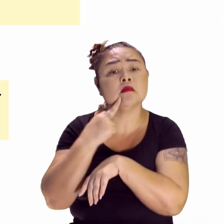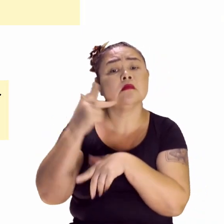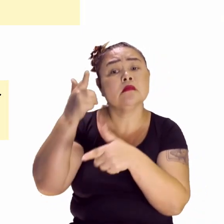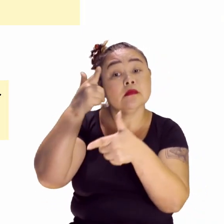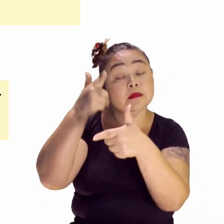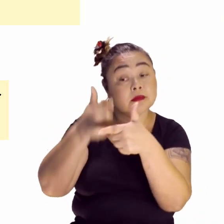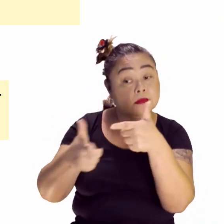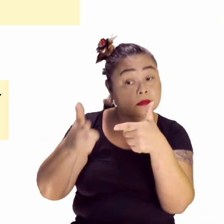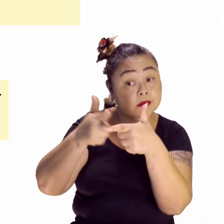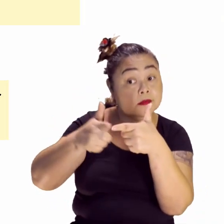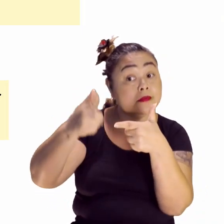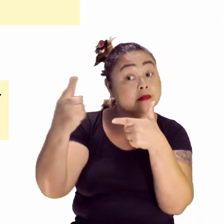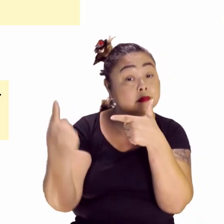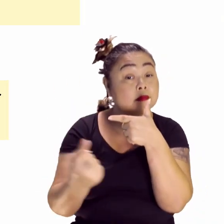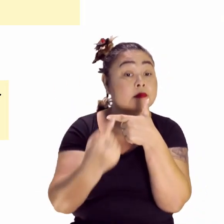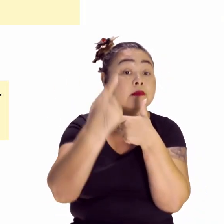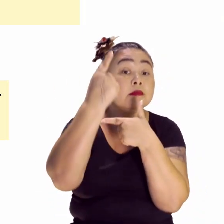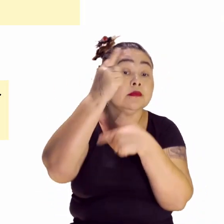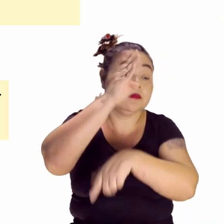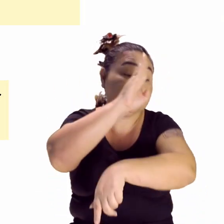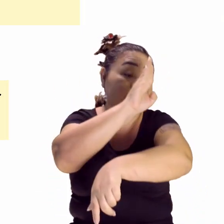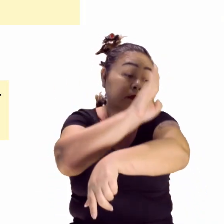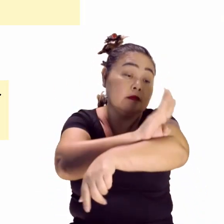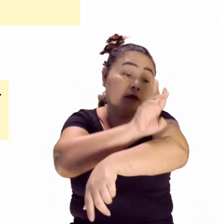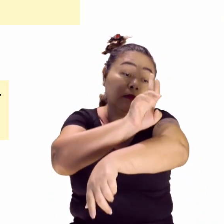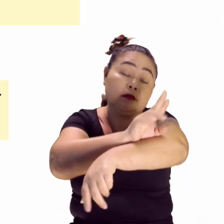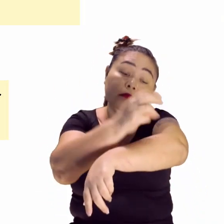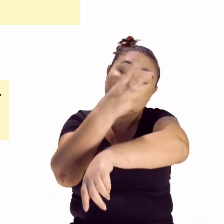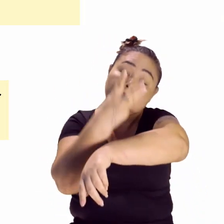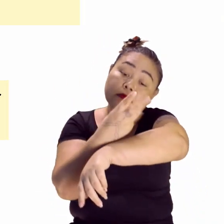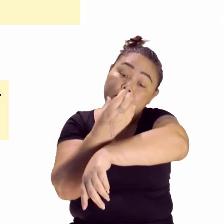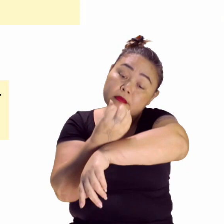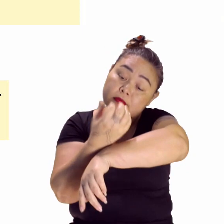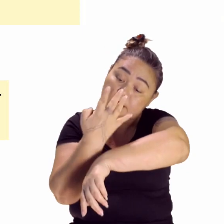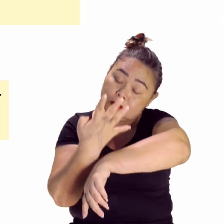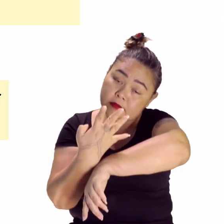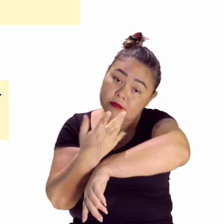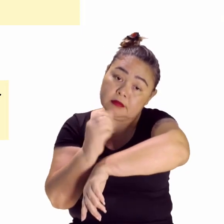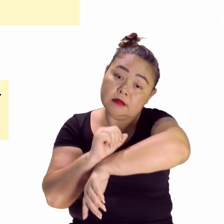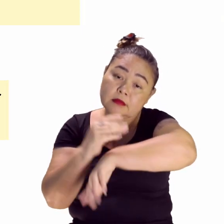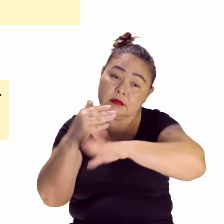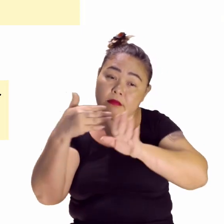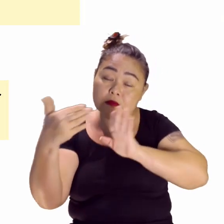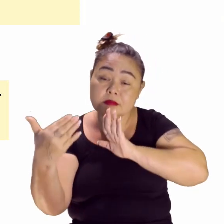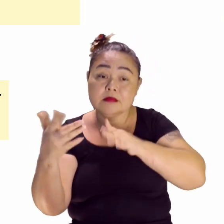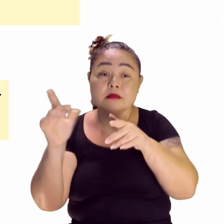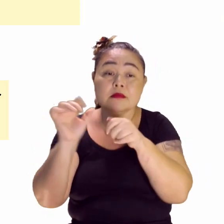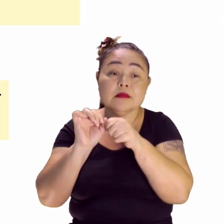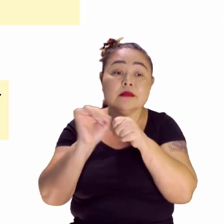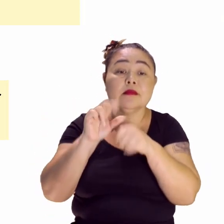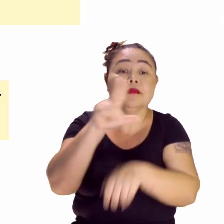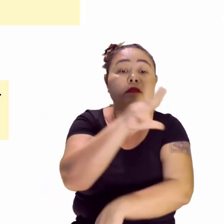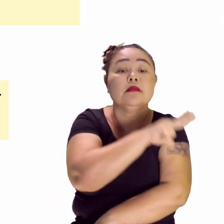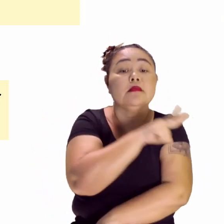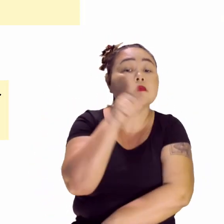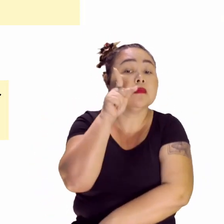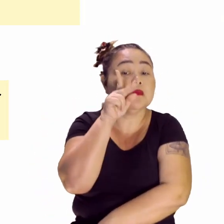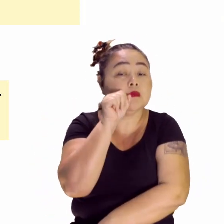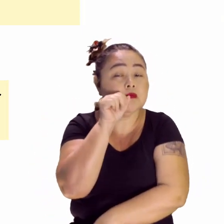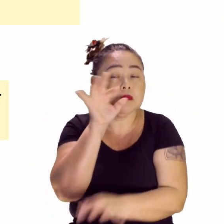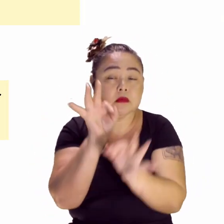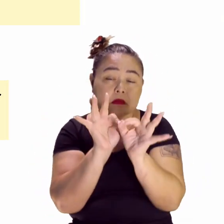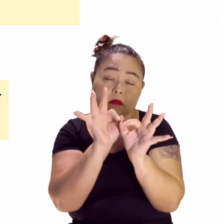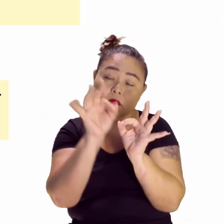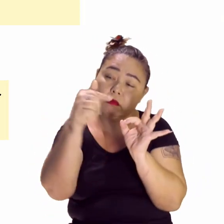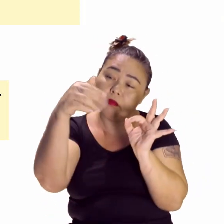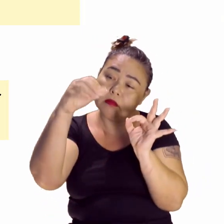dos problemas é a BR 364 que somente no trecho entre Vilhena e Porto Velho uma distância